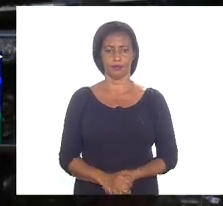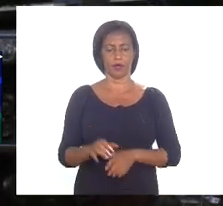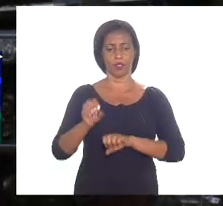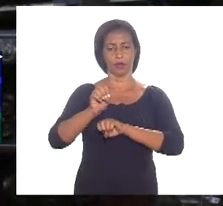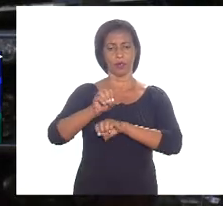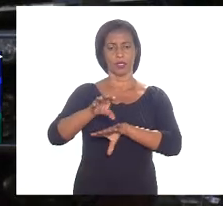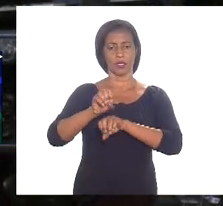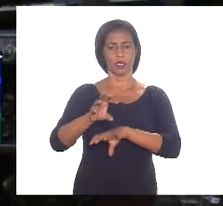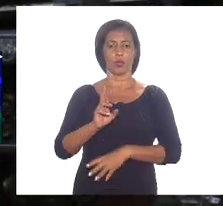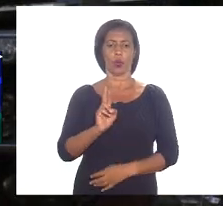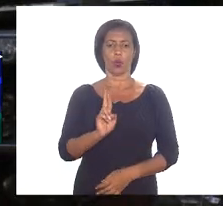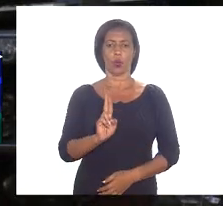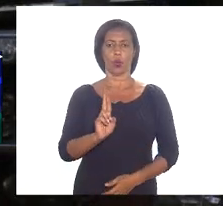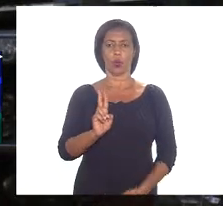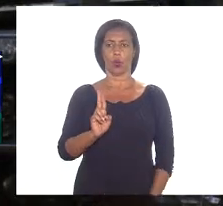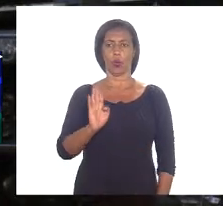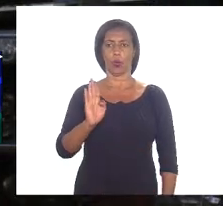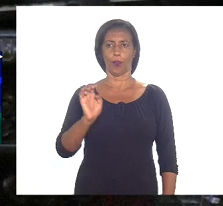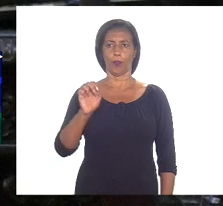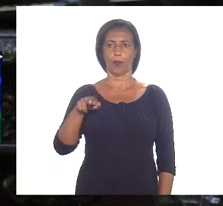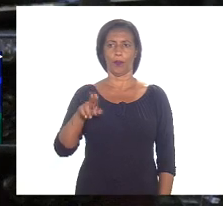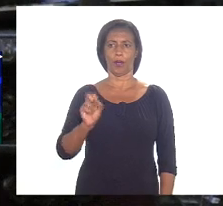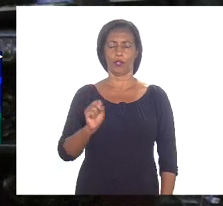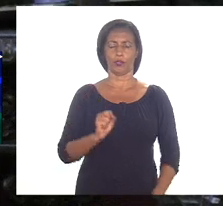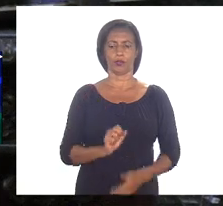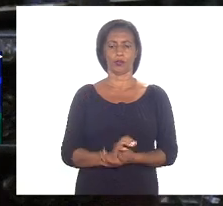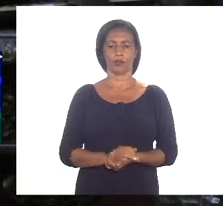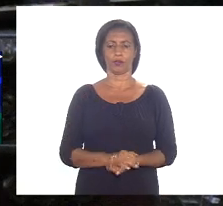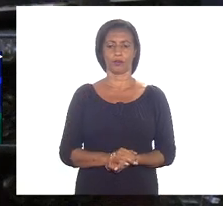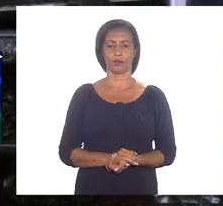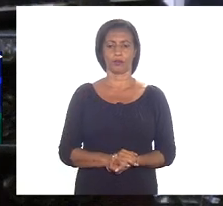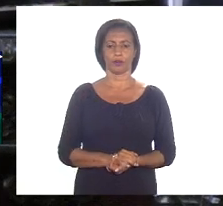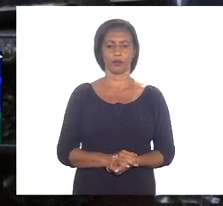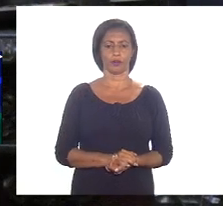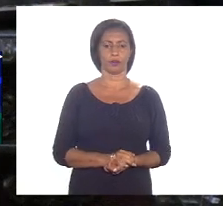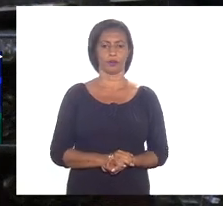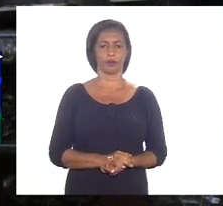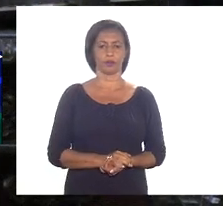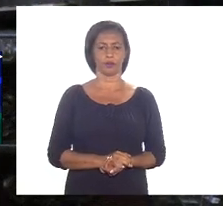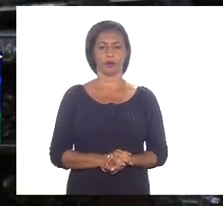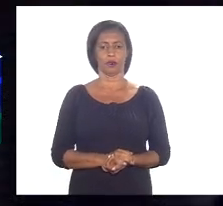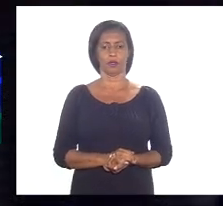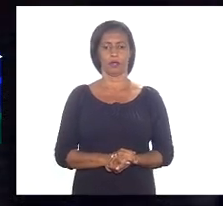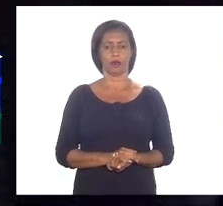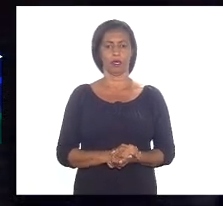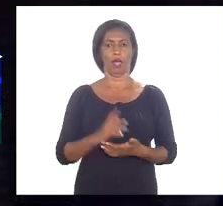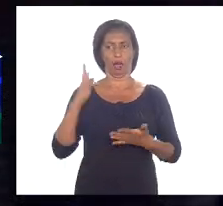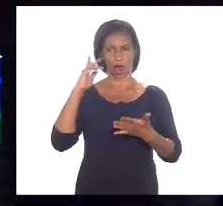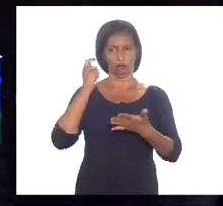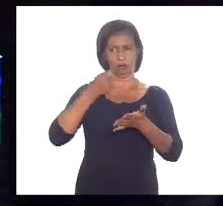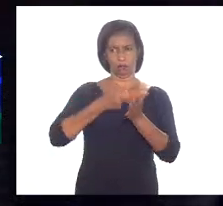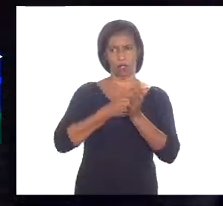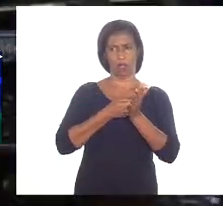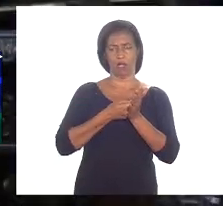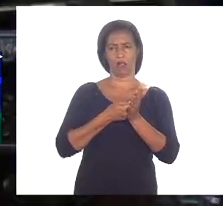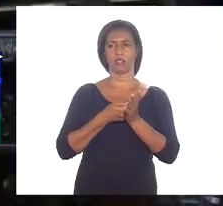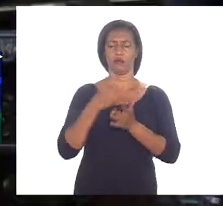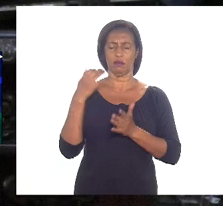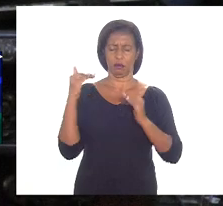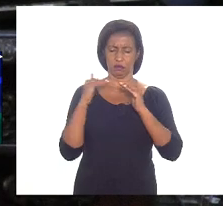Deputado Rubens bomtempo E aí o parecer favorável à